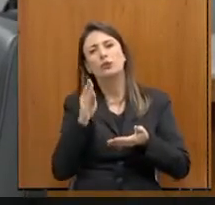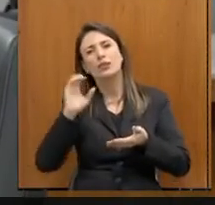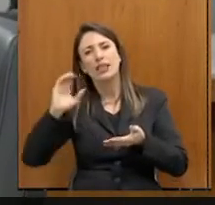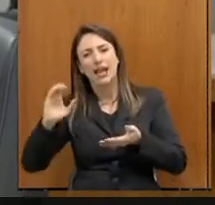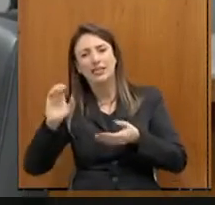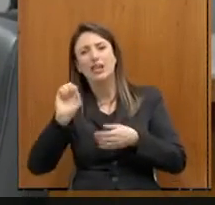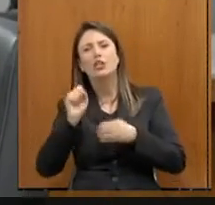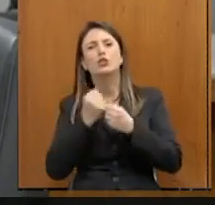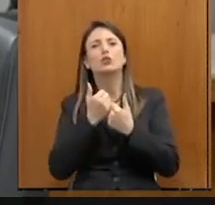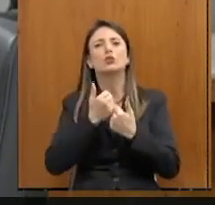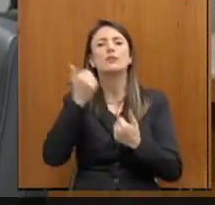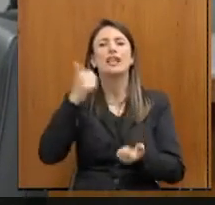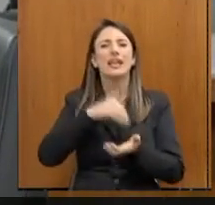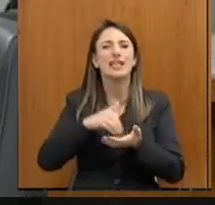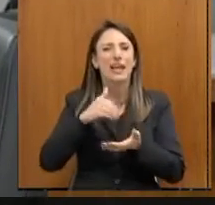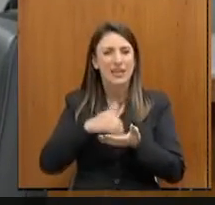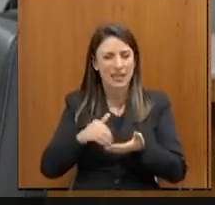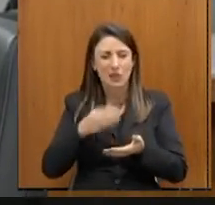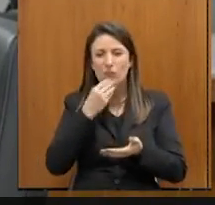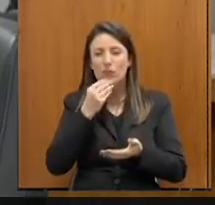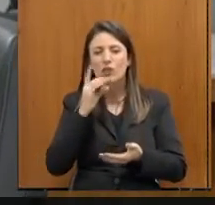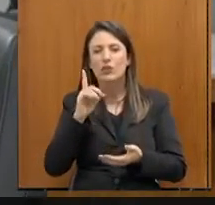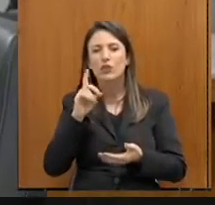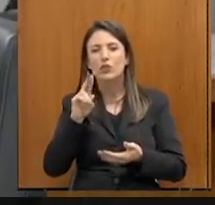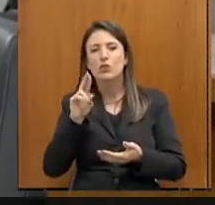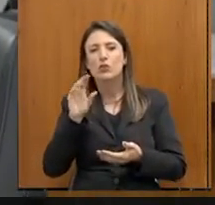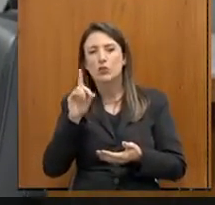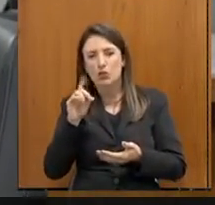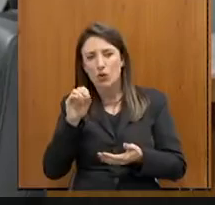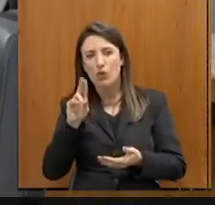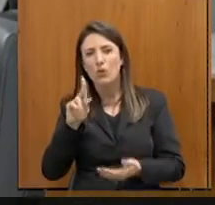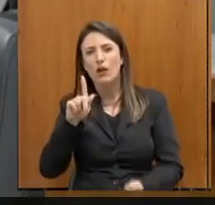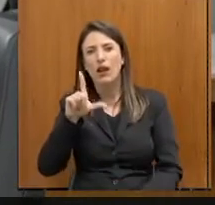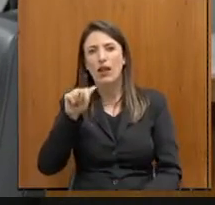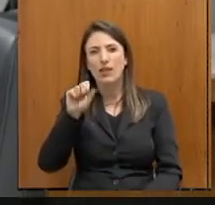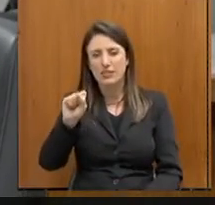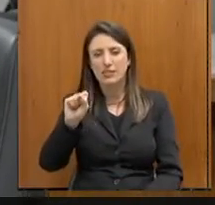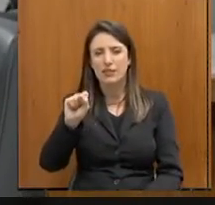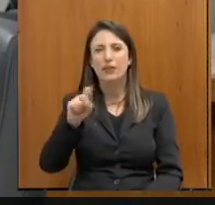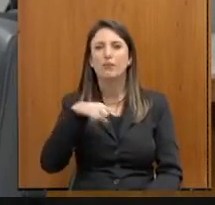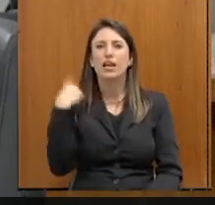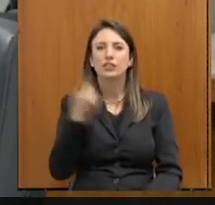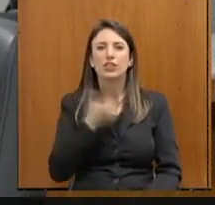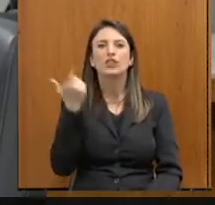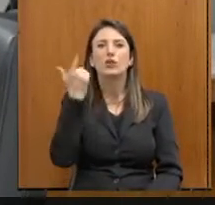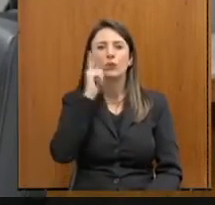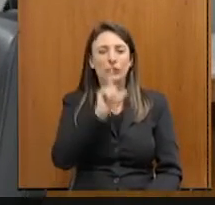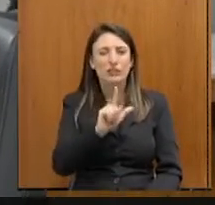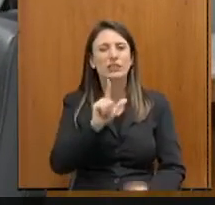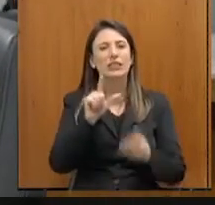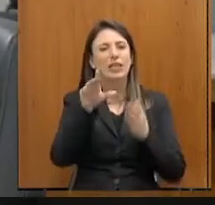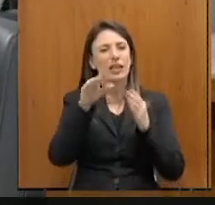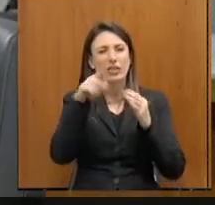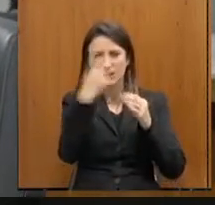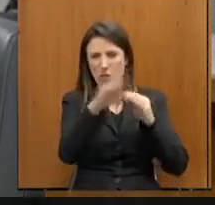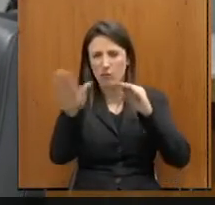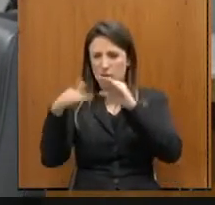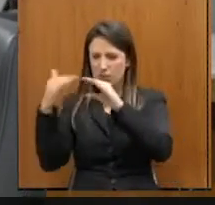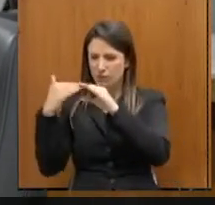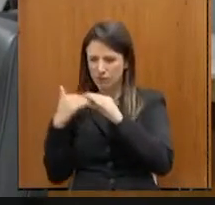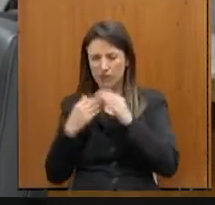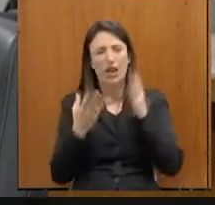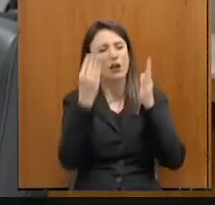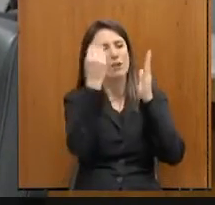subsecretário do gás cabido para que nós consigamos incluir é esses peitos na nossa